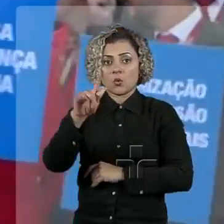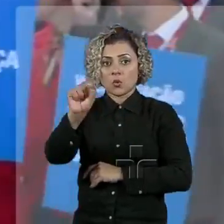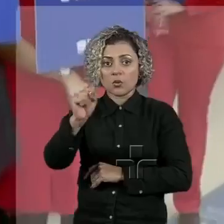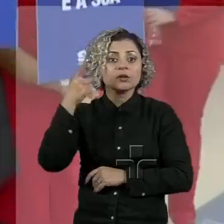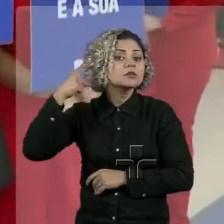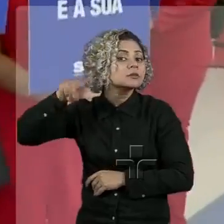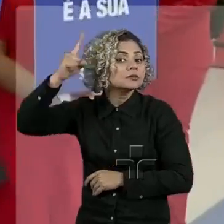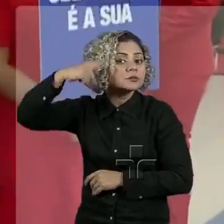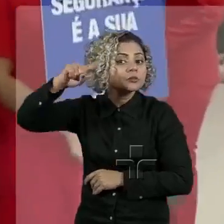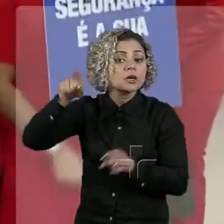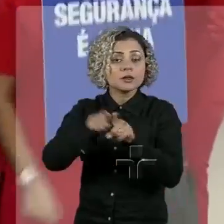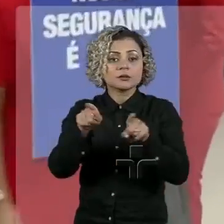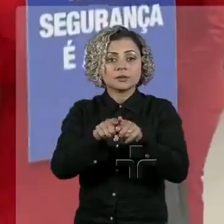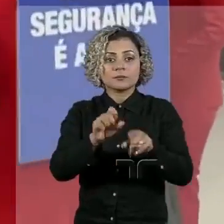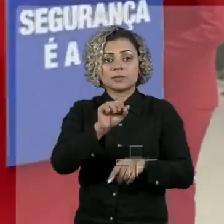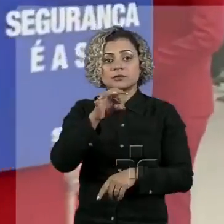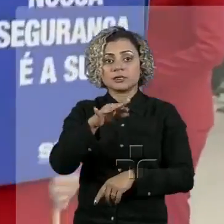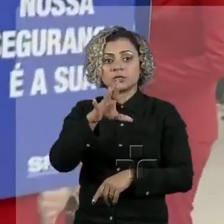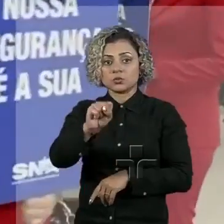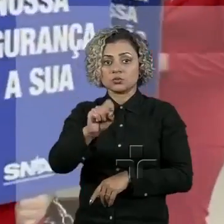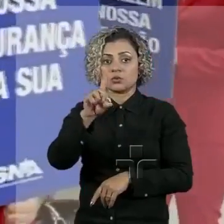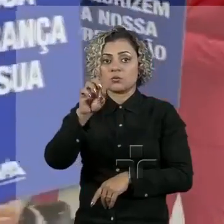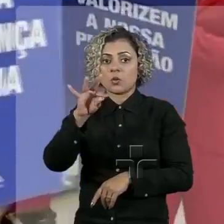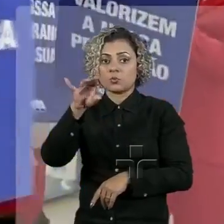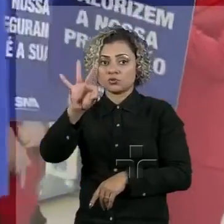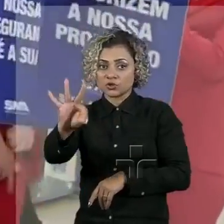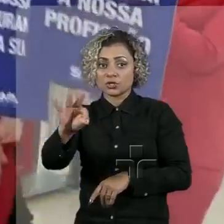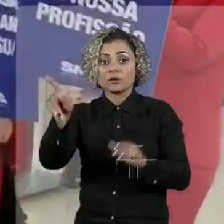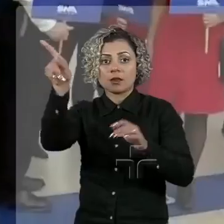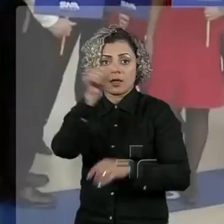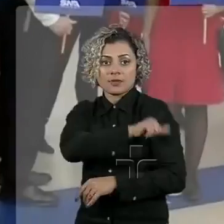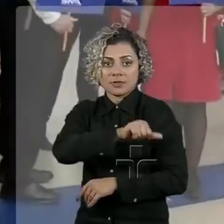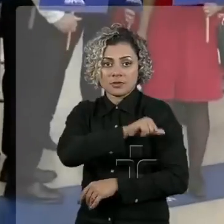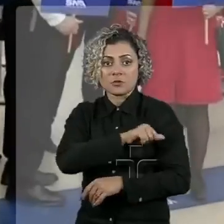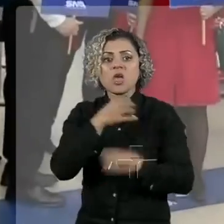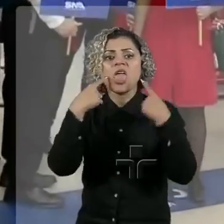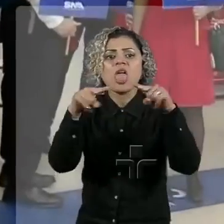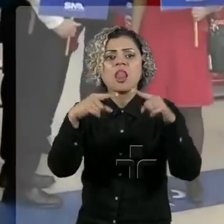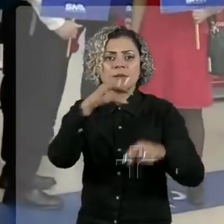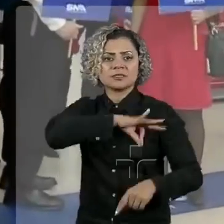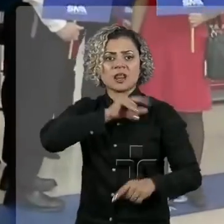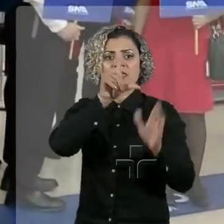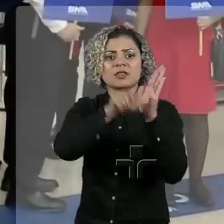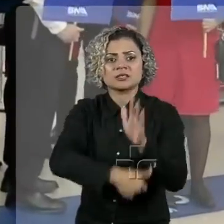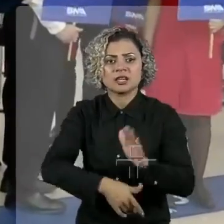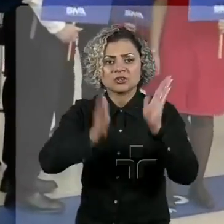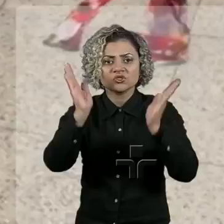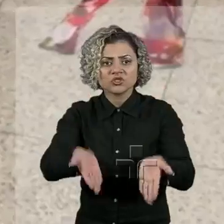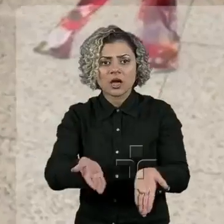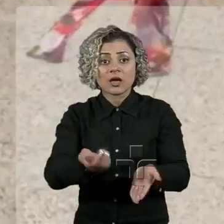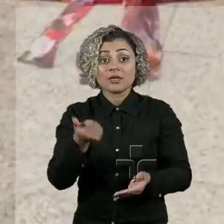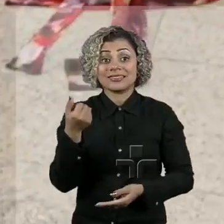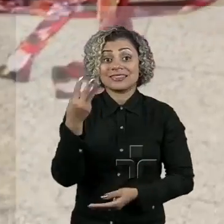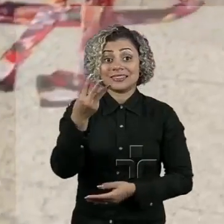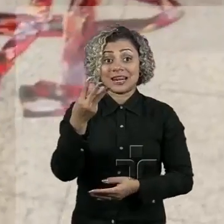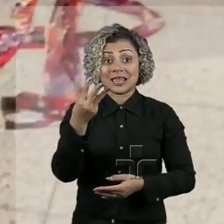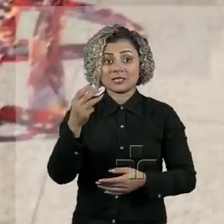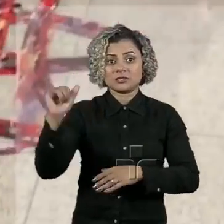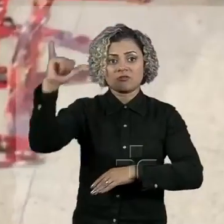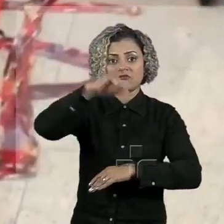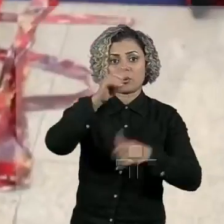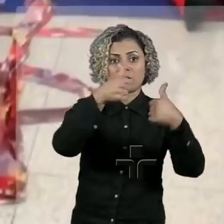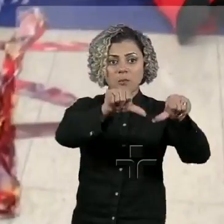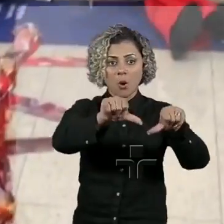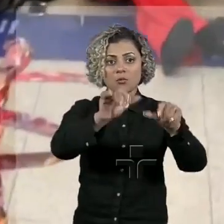Paulo, e de Santos Dumont, no Rio de Janeiro. Eles reclamam de salários atrasados. 13 voos foram